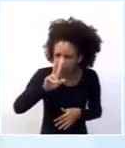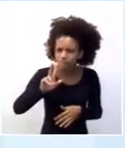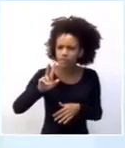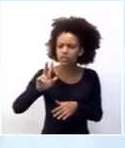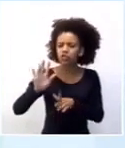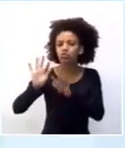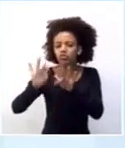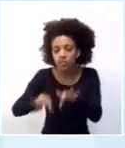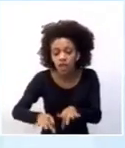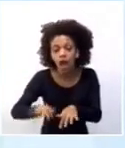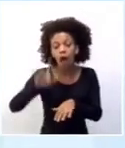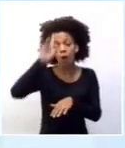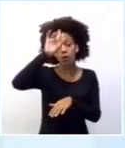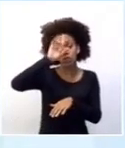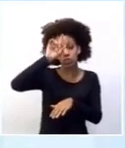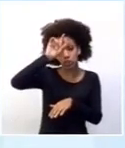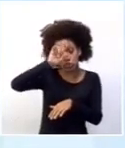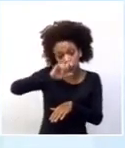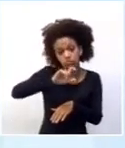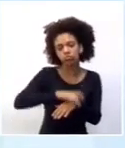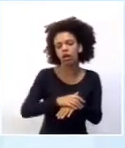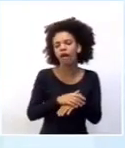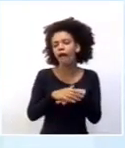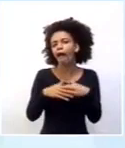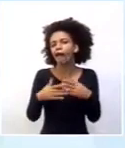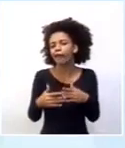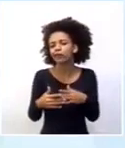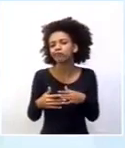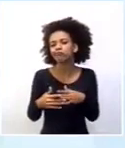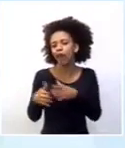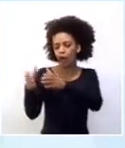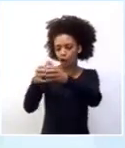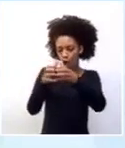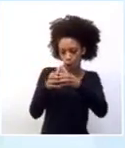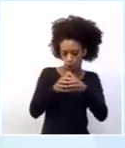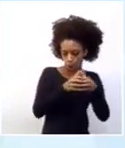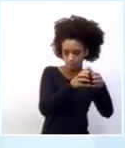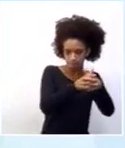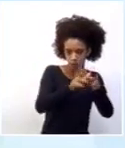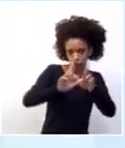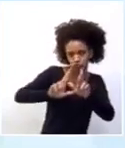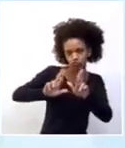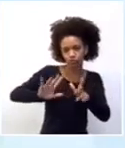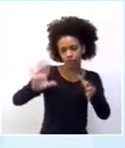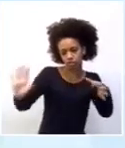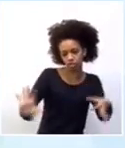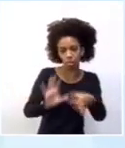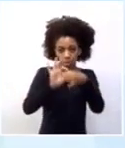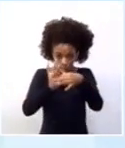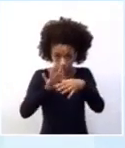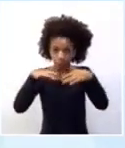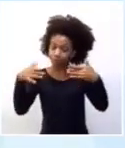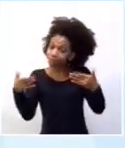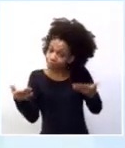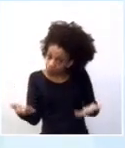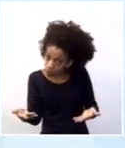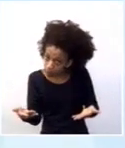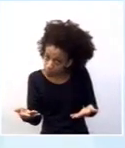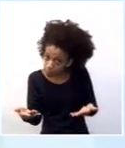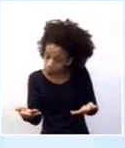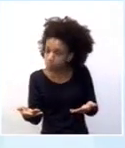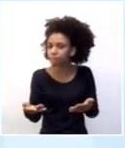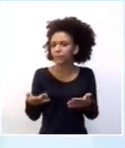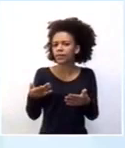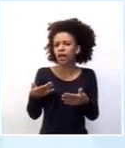Egito passa a ser ocupado por vários povos diferentes? Tá? Isso vai ser uma constante